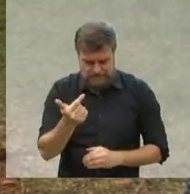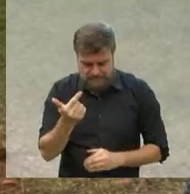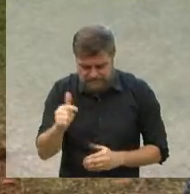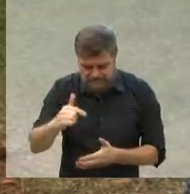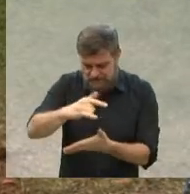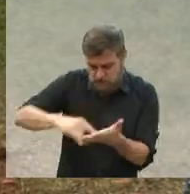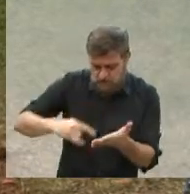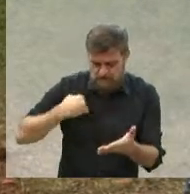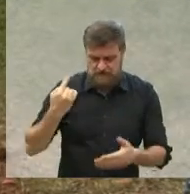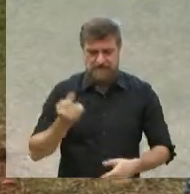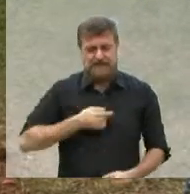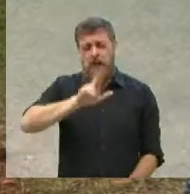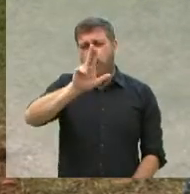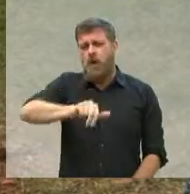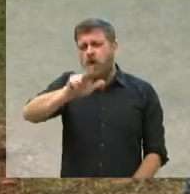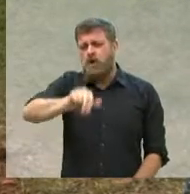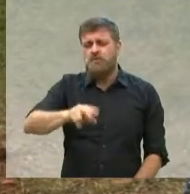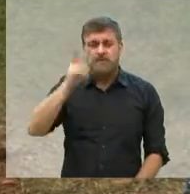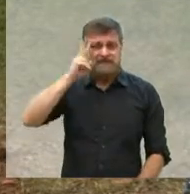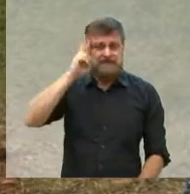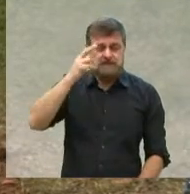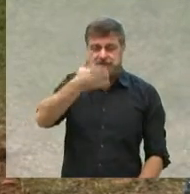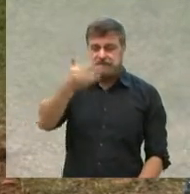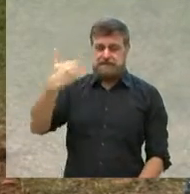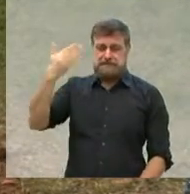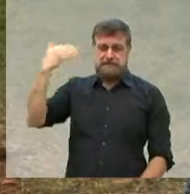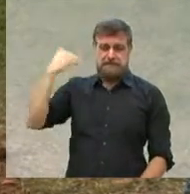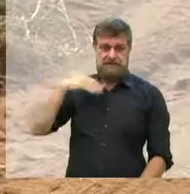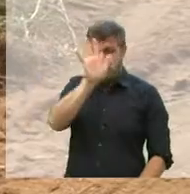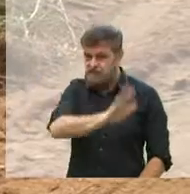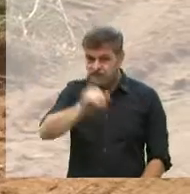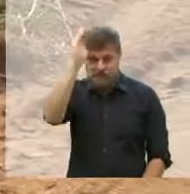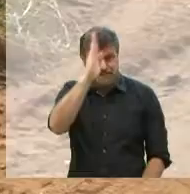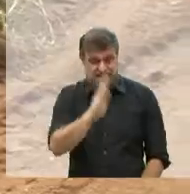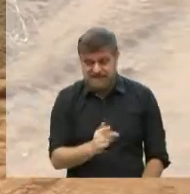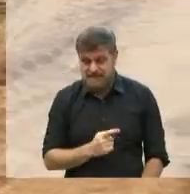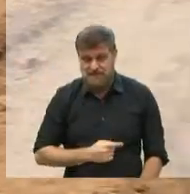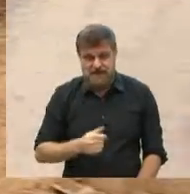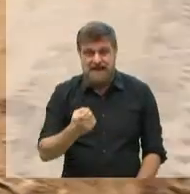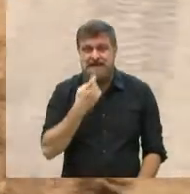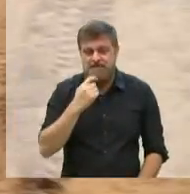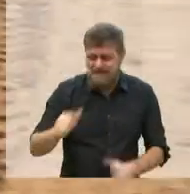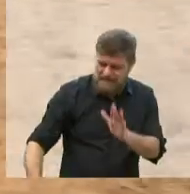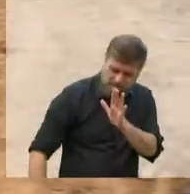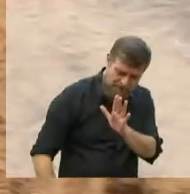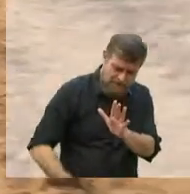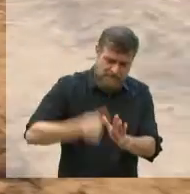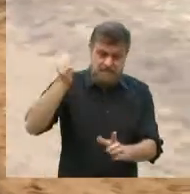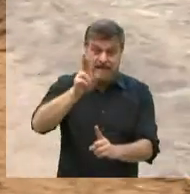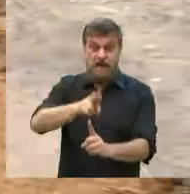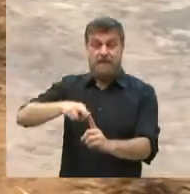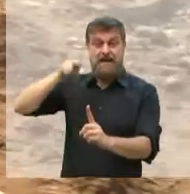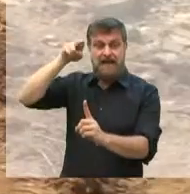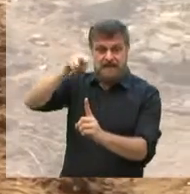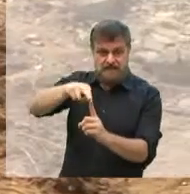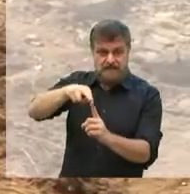Campinas, que nunca na história do Brasil aconteceu. Então Campinas ela é uma referência. Nós estamos